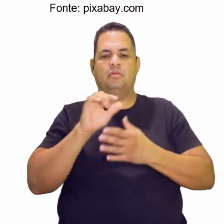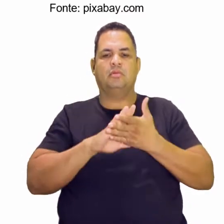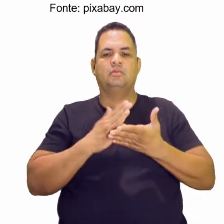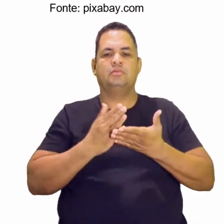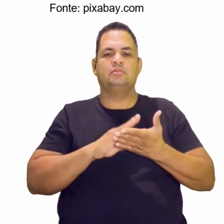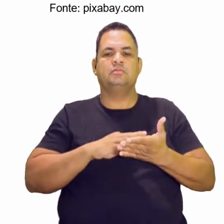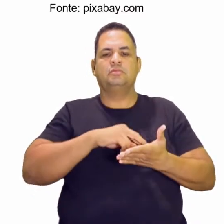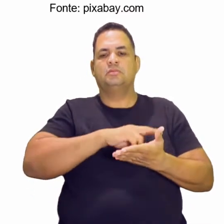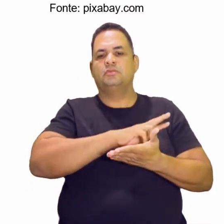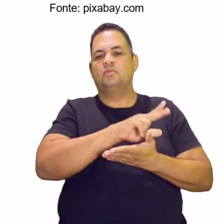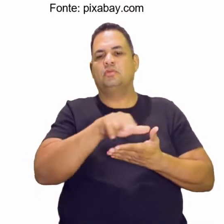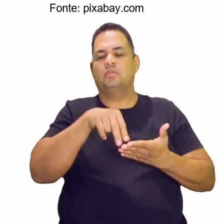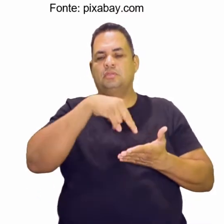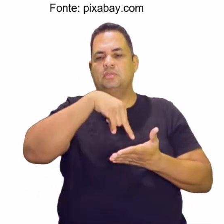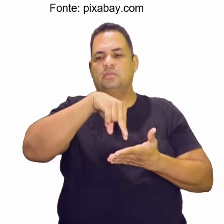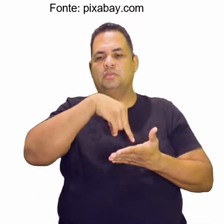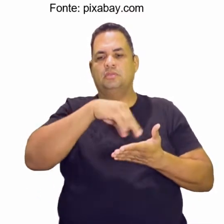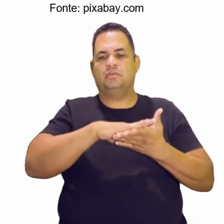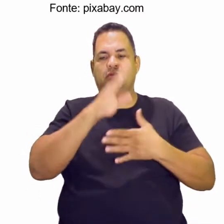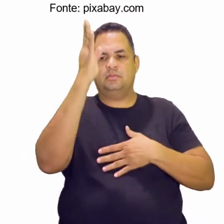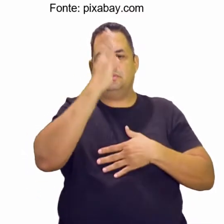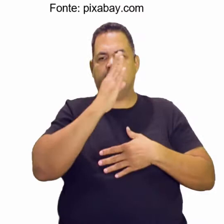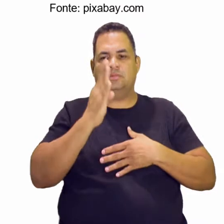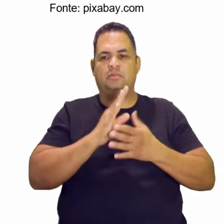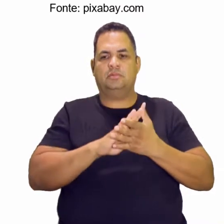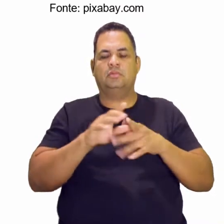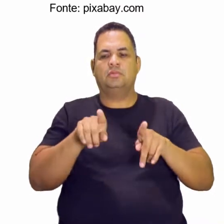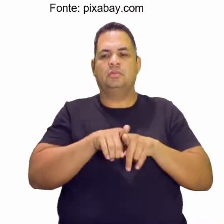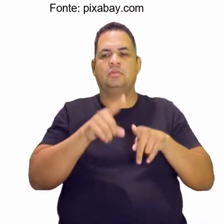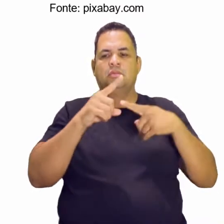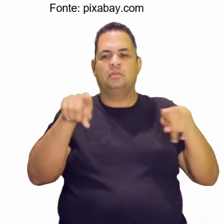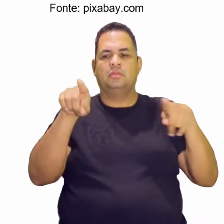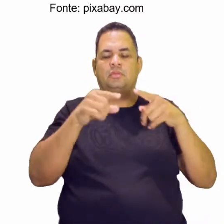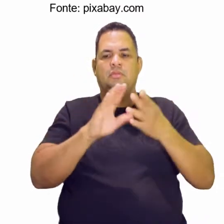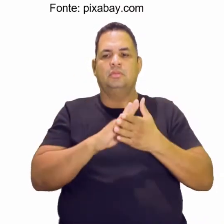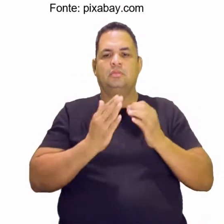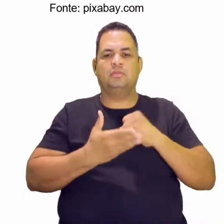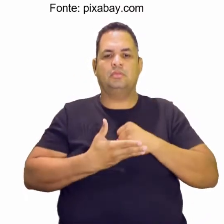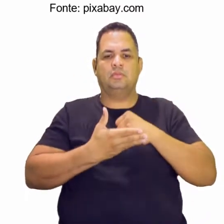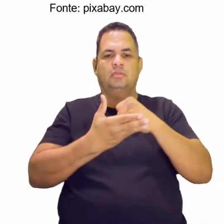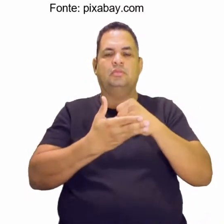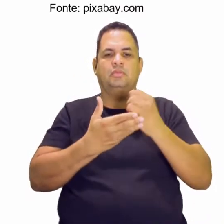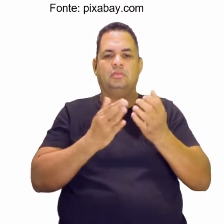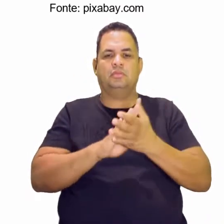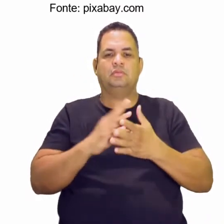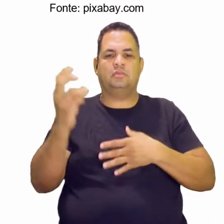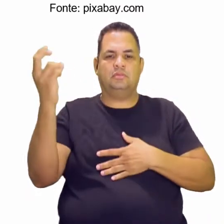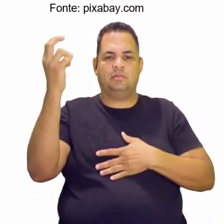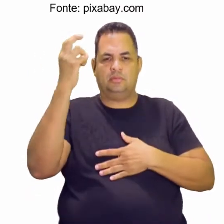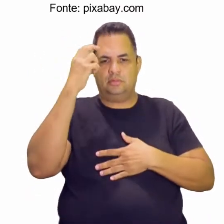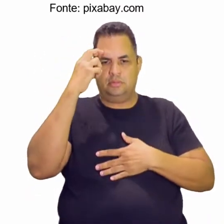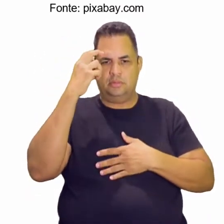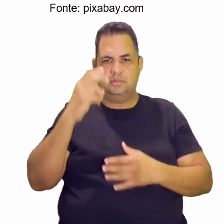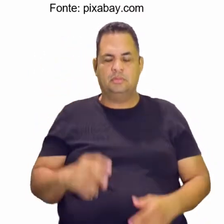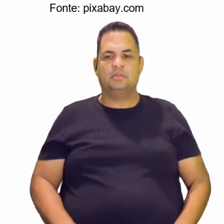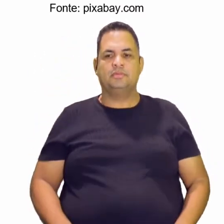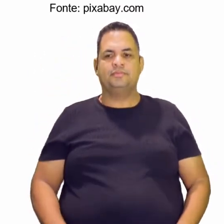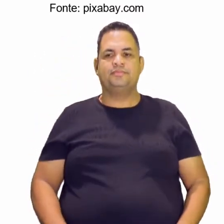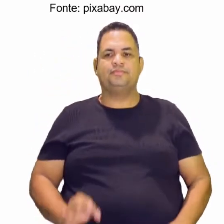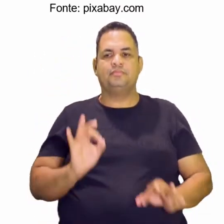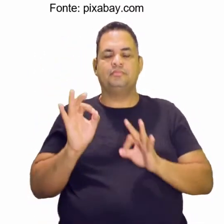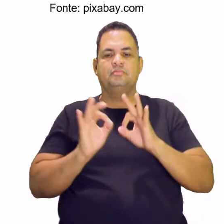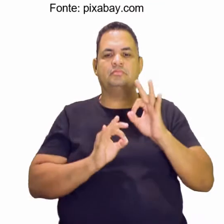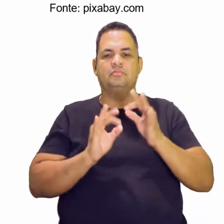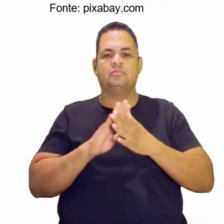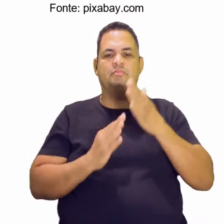danças brasileiras e também a música tem raízes nessas culturas, né? Então, formam